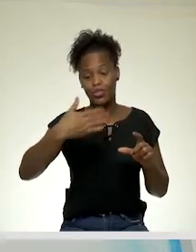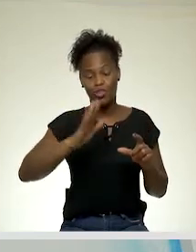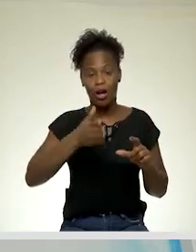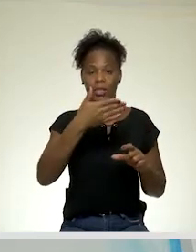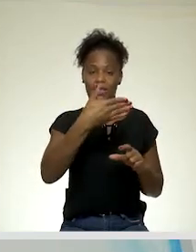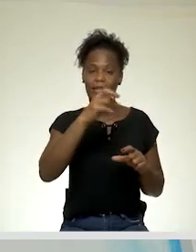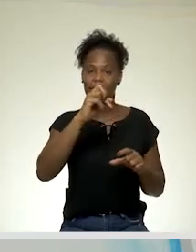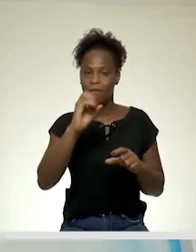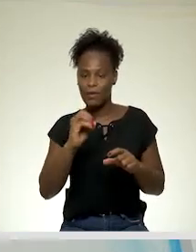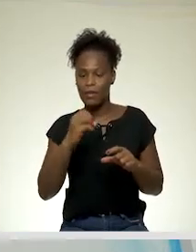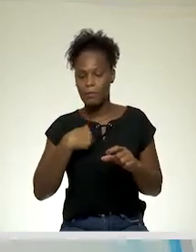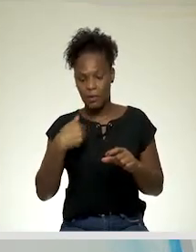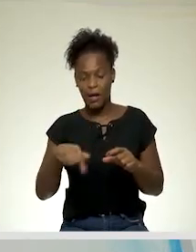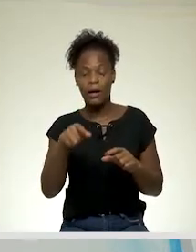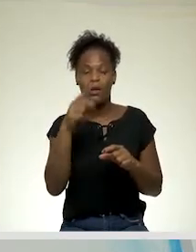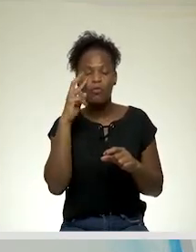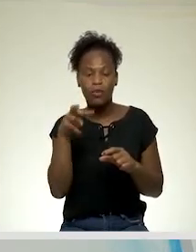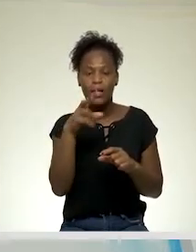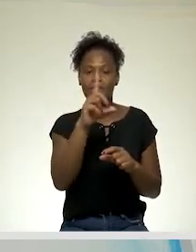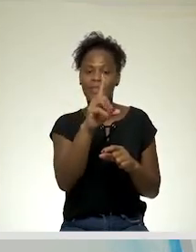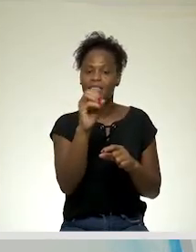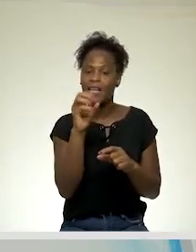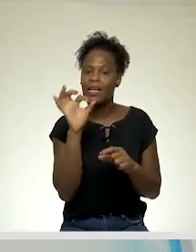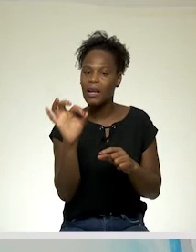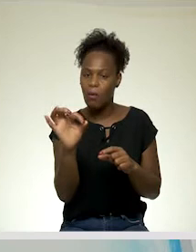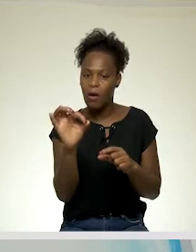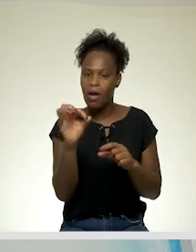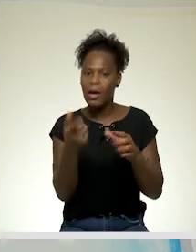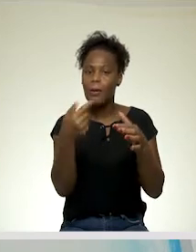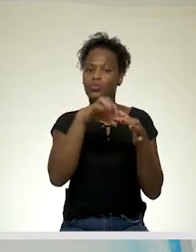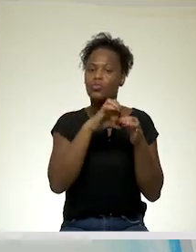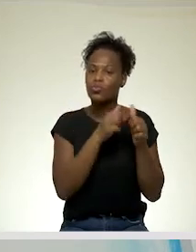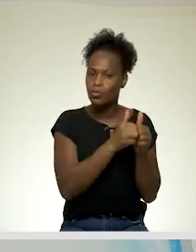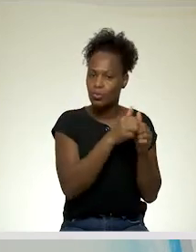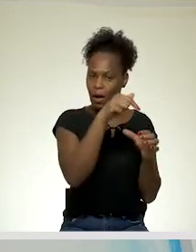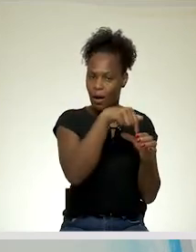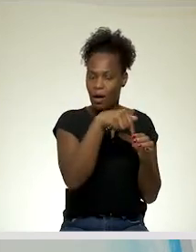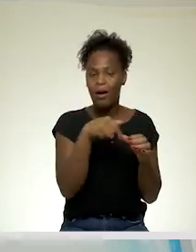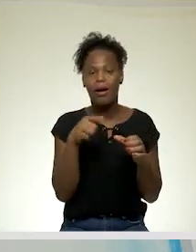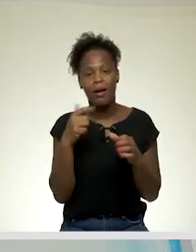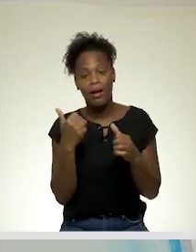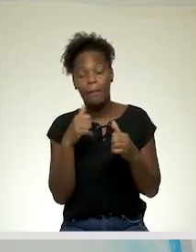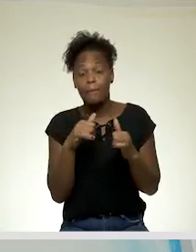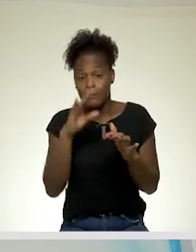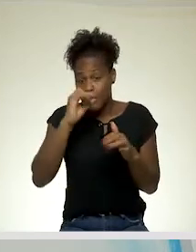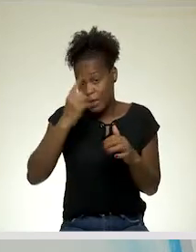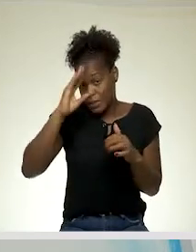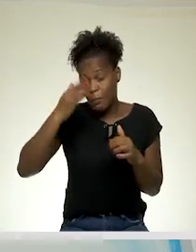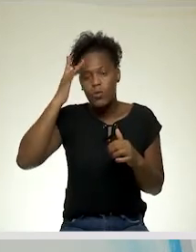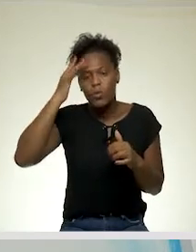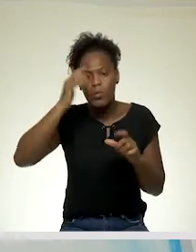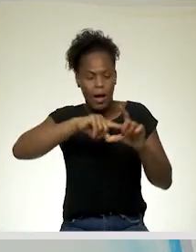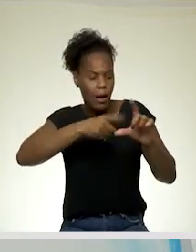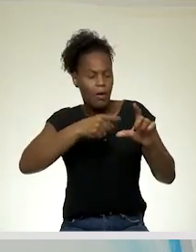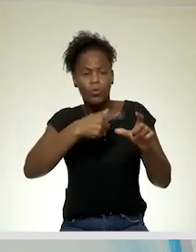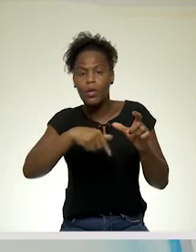que é que eu faço? Repara que esse ângulo aqui de 60 graus é o ângulo adjacente a ele. Mas para saber a amplitude desse ângulo,